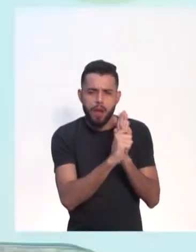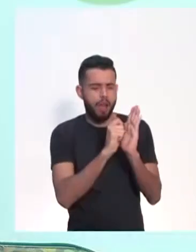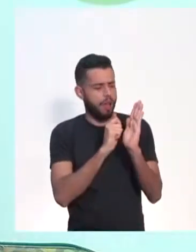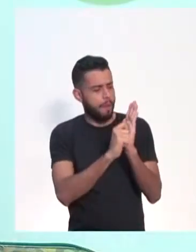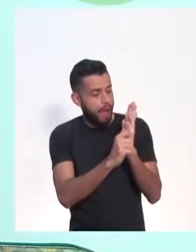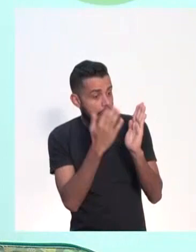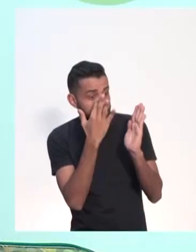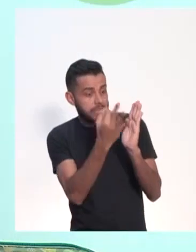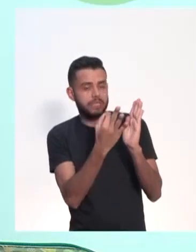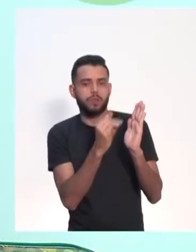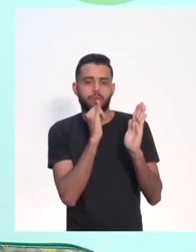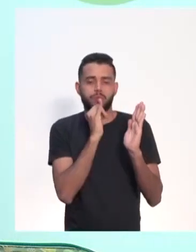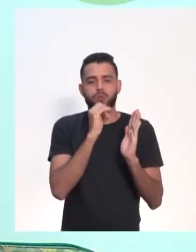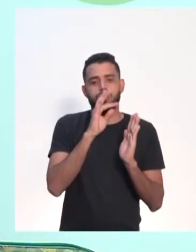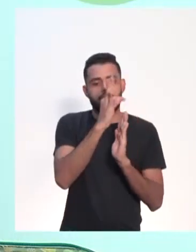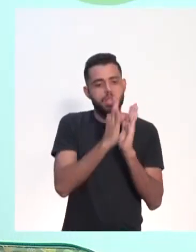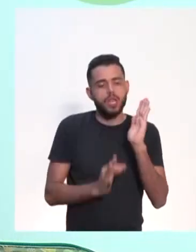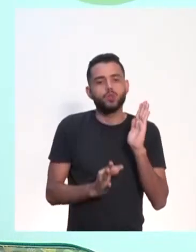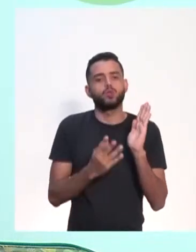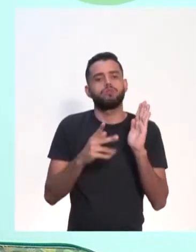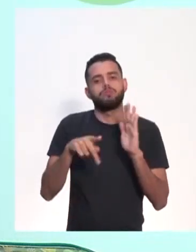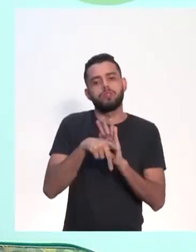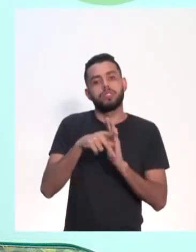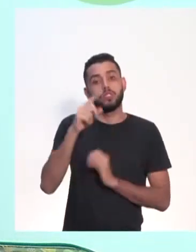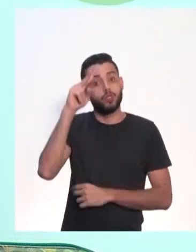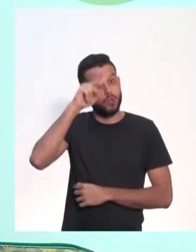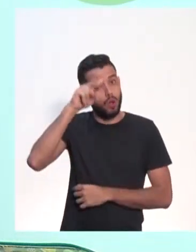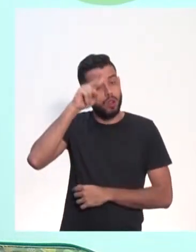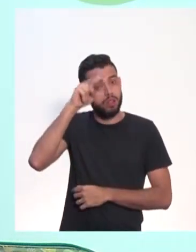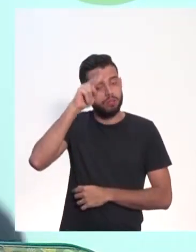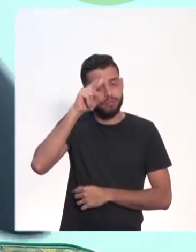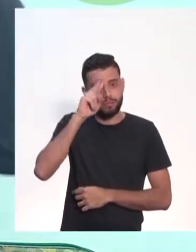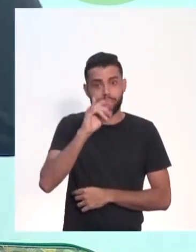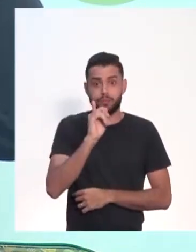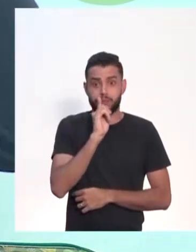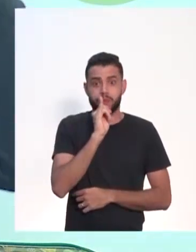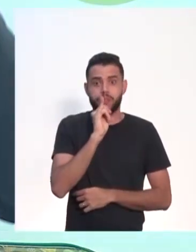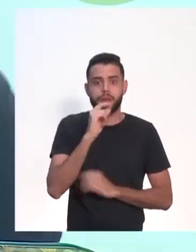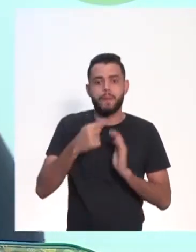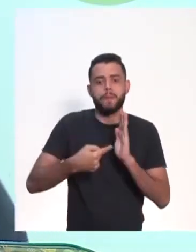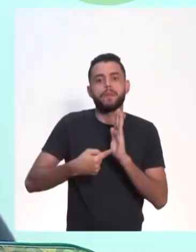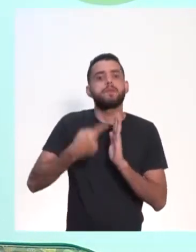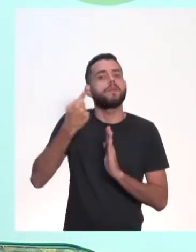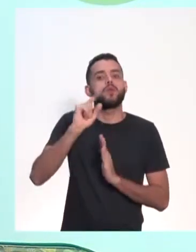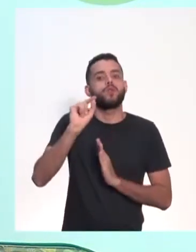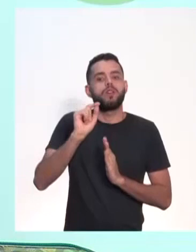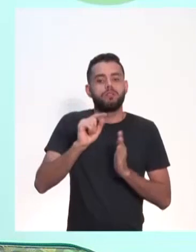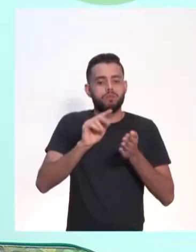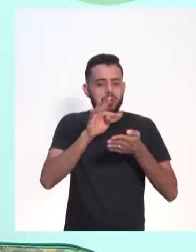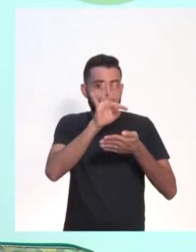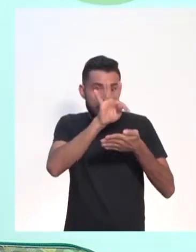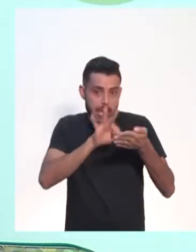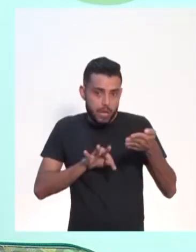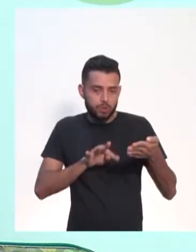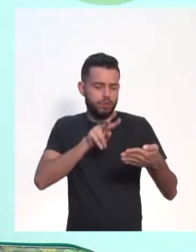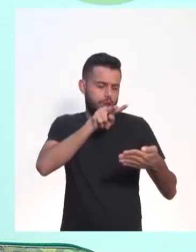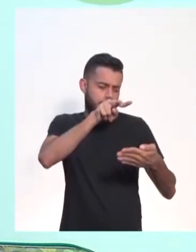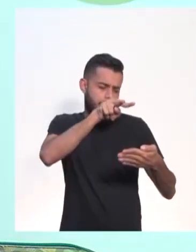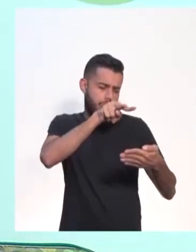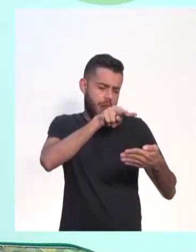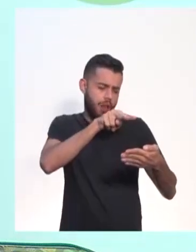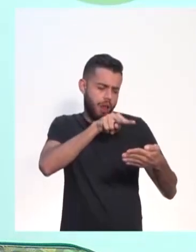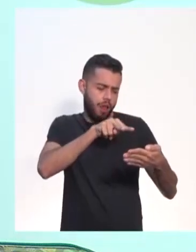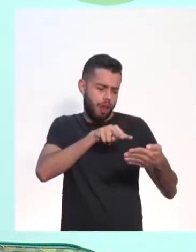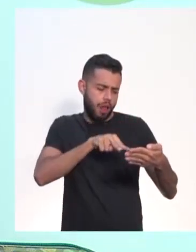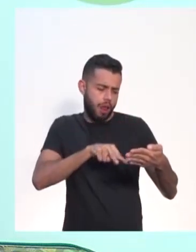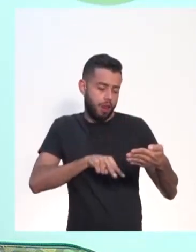um texto de história, a primeira coisa que eu tenho que fazer é fazer a leitura completa desse material